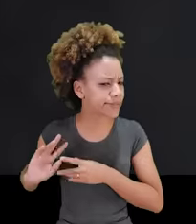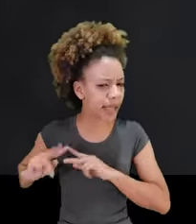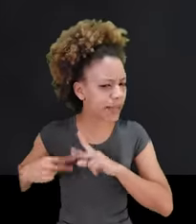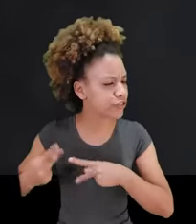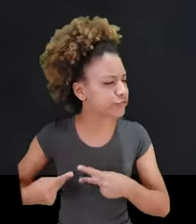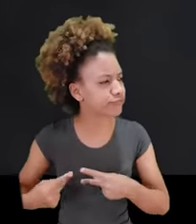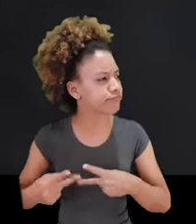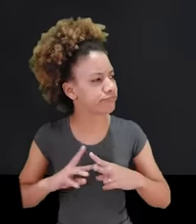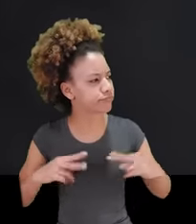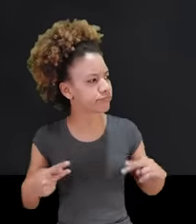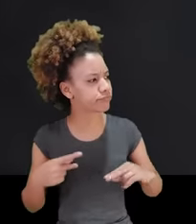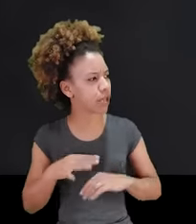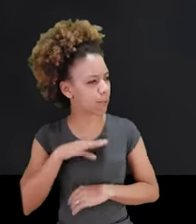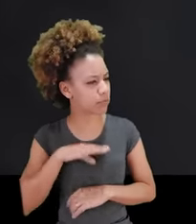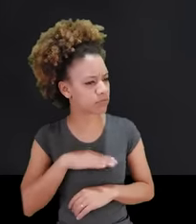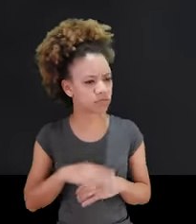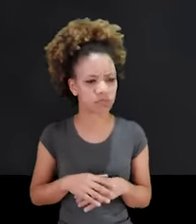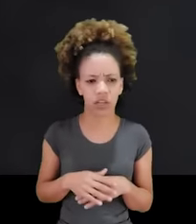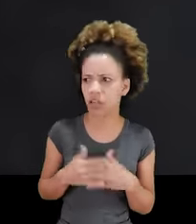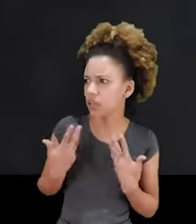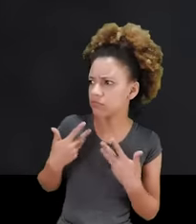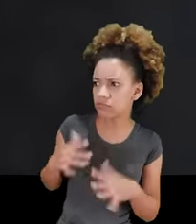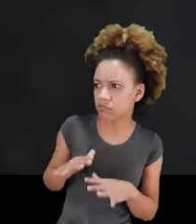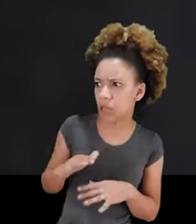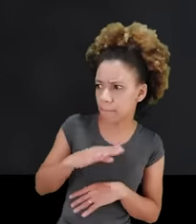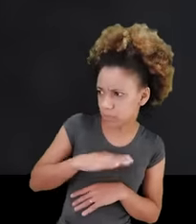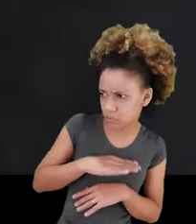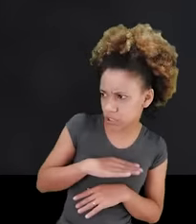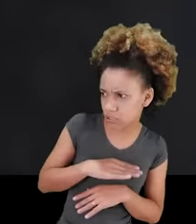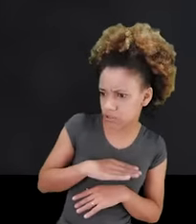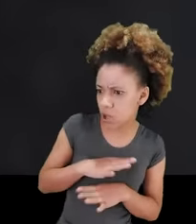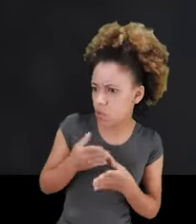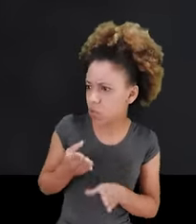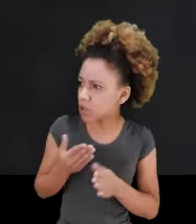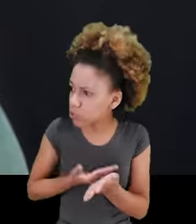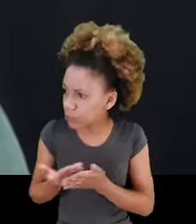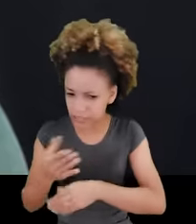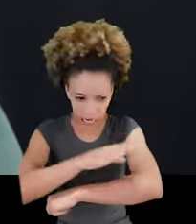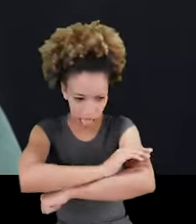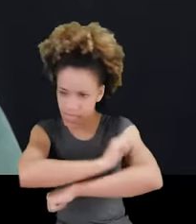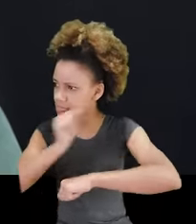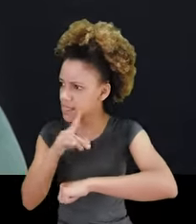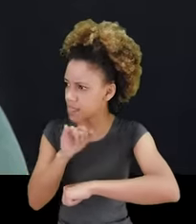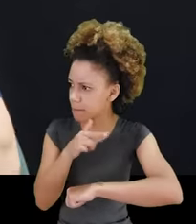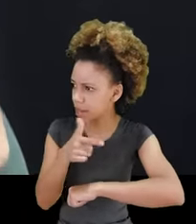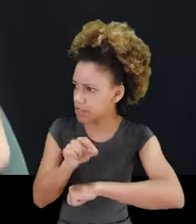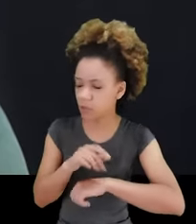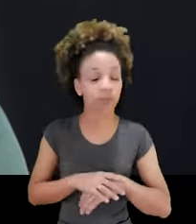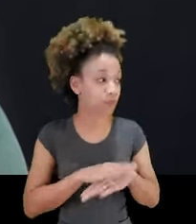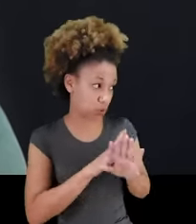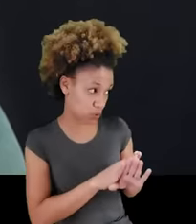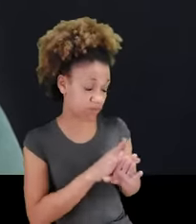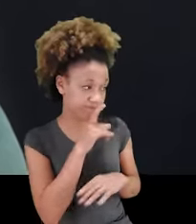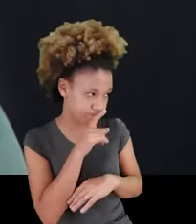deve ter chegado. Foi o corte. Eu deixei de ser português. É. Os brasileiros deixaram de ser portugueses quando começaram a fazer a porque, cara, eu juro que eu cheguei numa conclusão, que foi